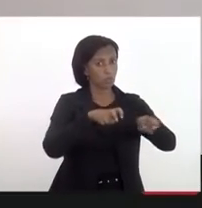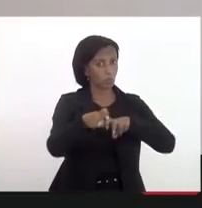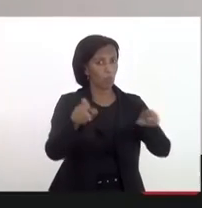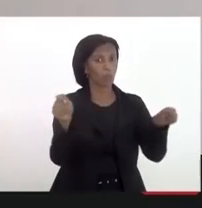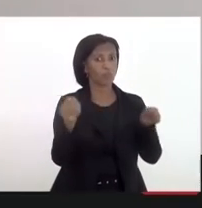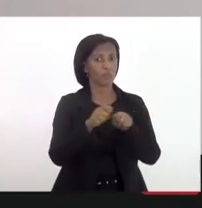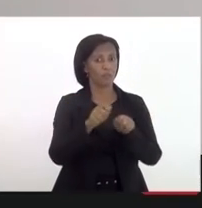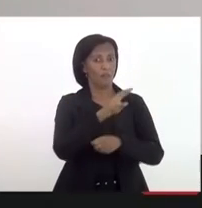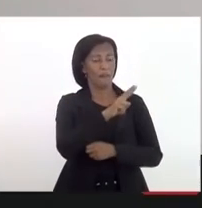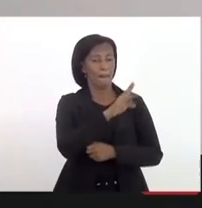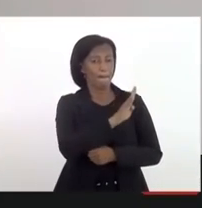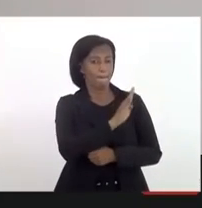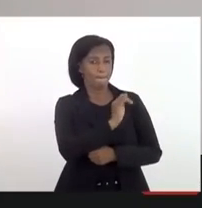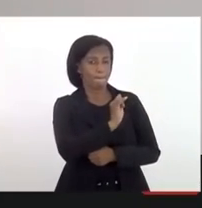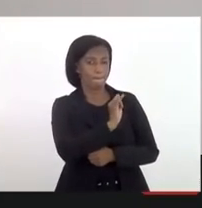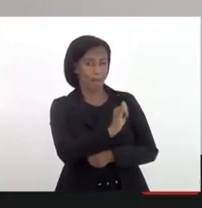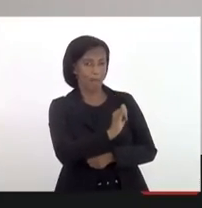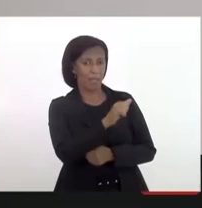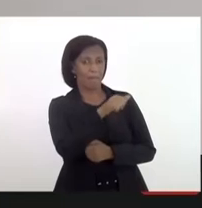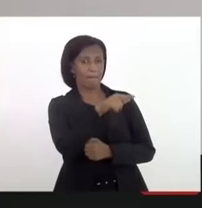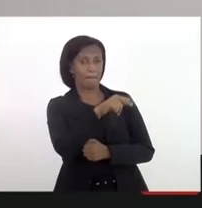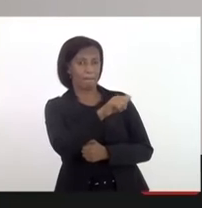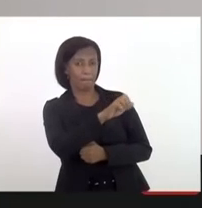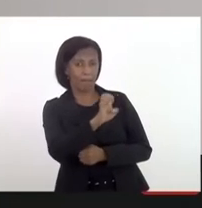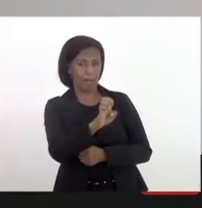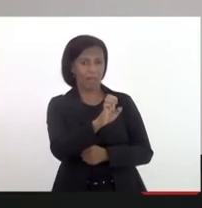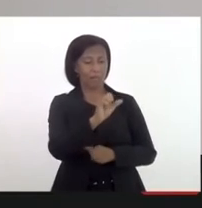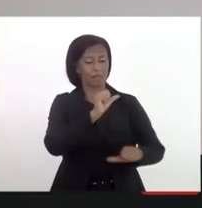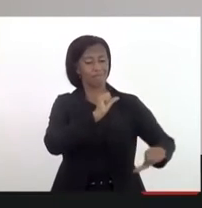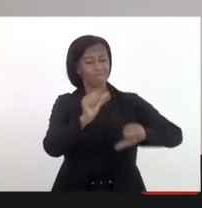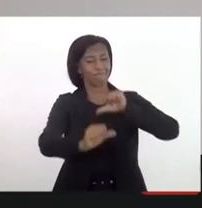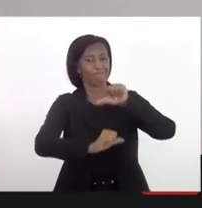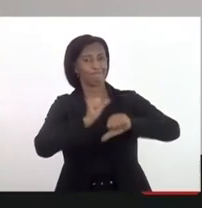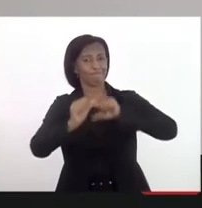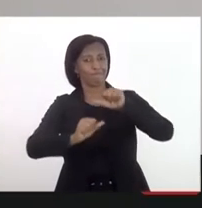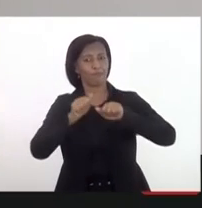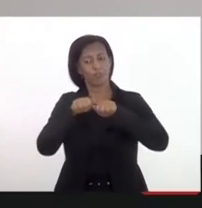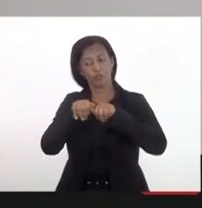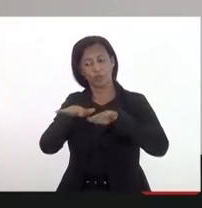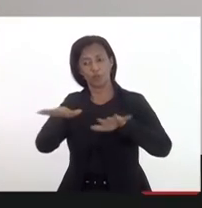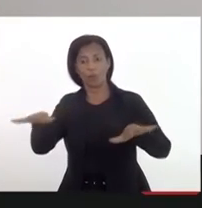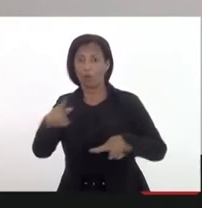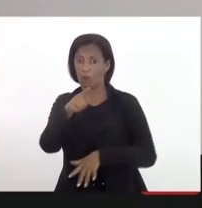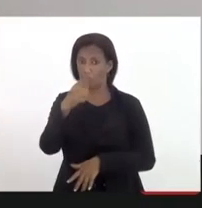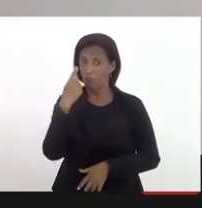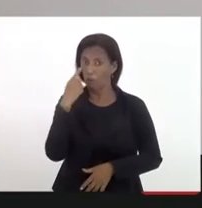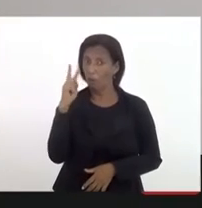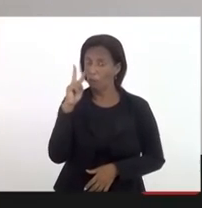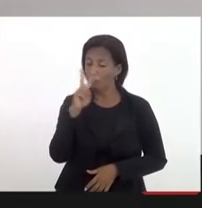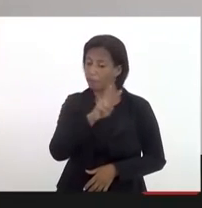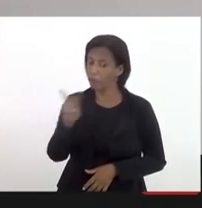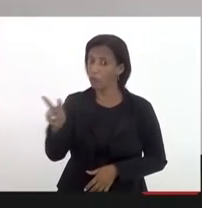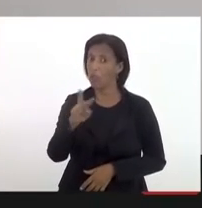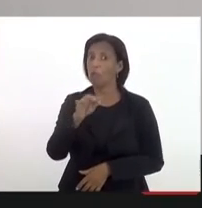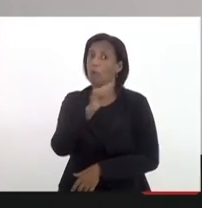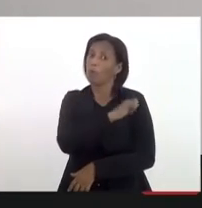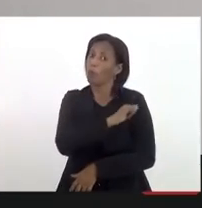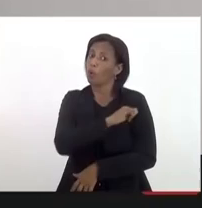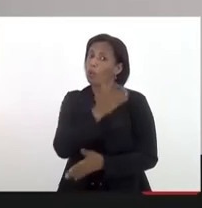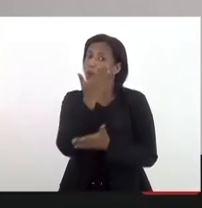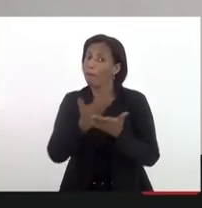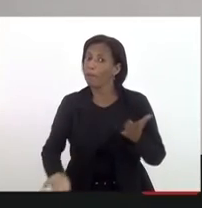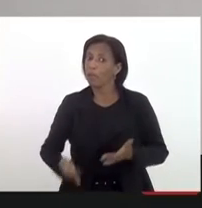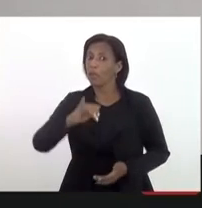o bypass pela distribuidora e transformando em duto de distribuição. Vocês têm que observar para o Rio não perder